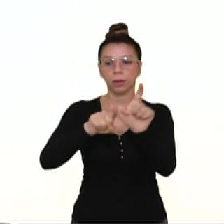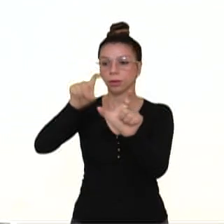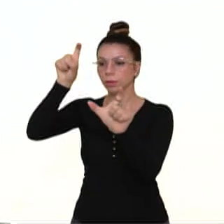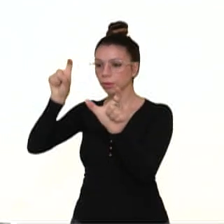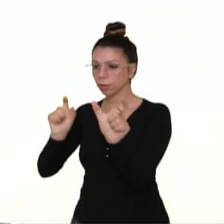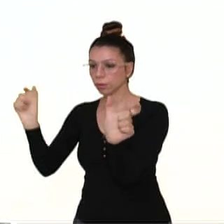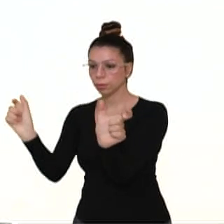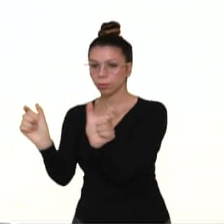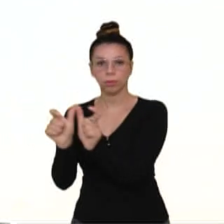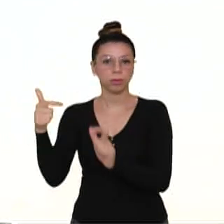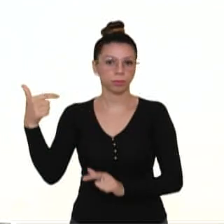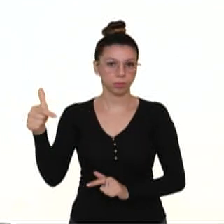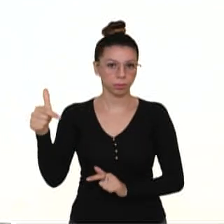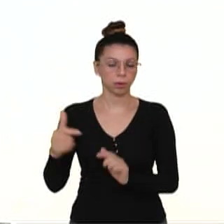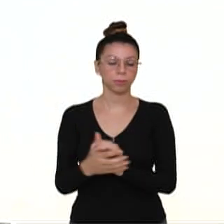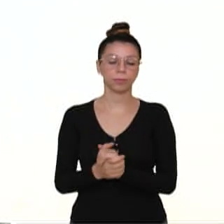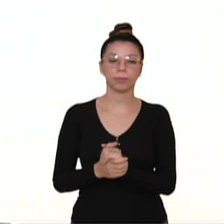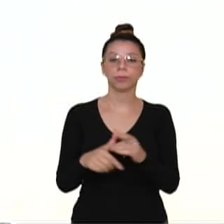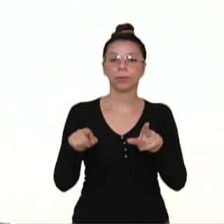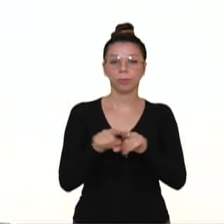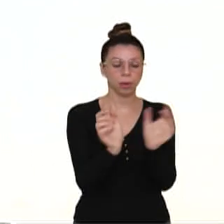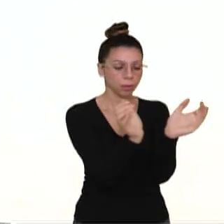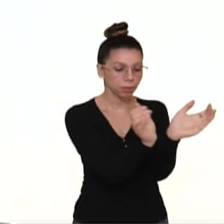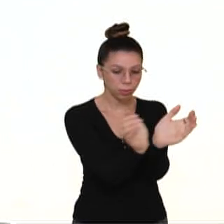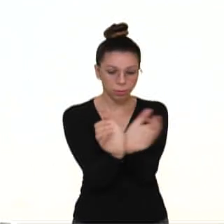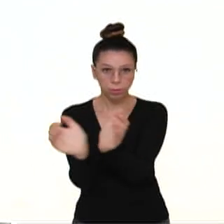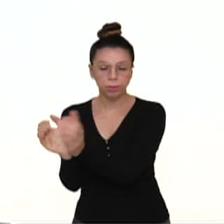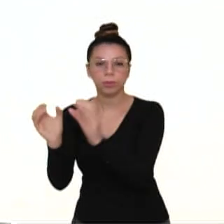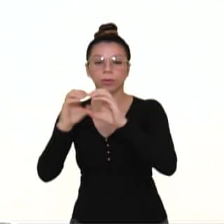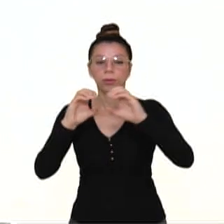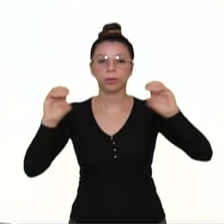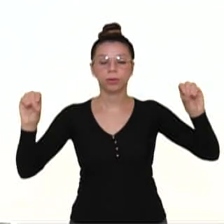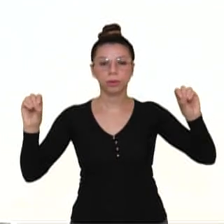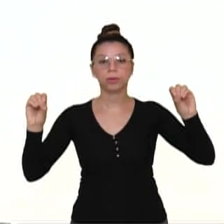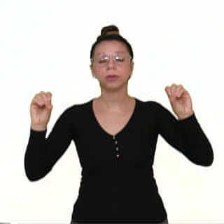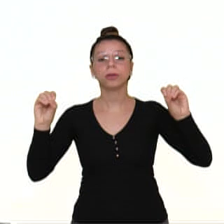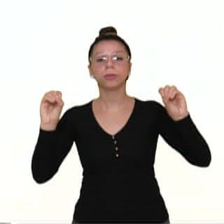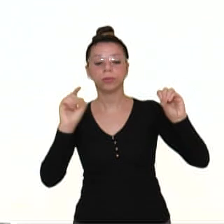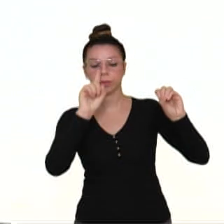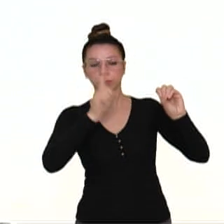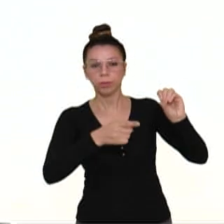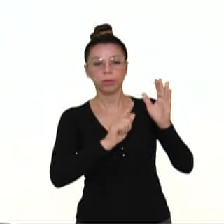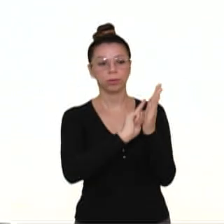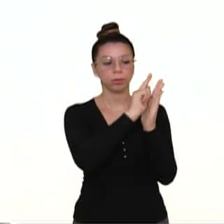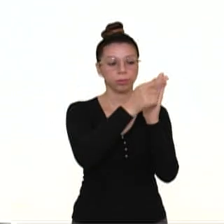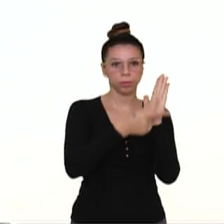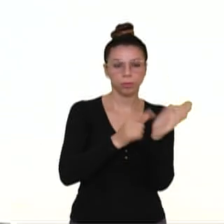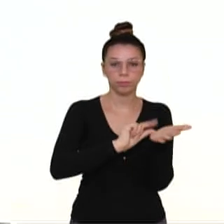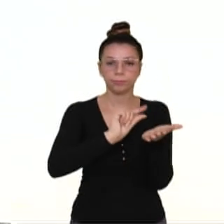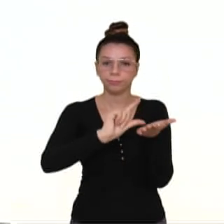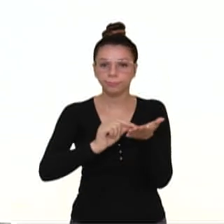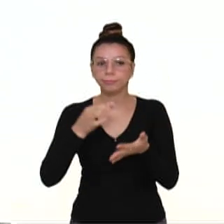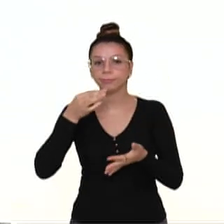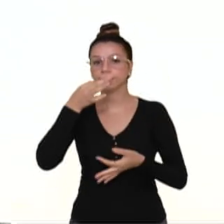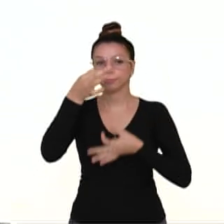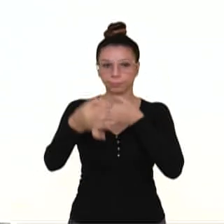sindética. Classificar algumas orações coordenadas no gênero artigo de